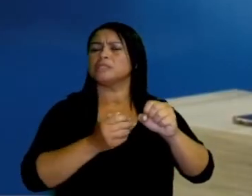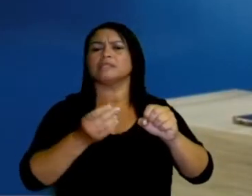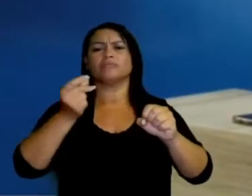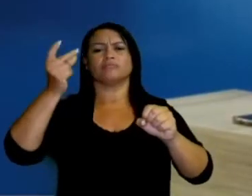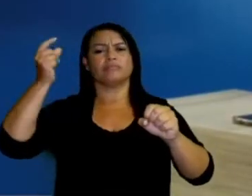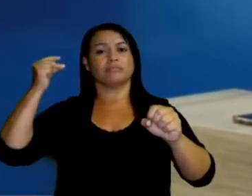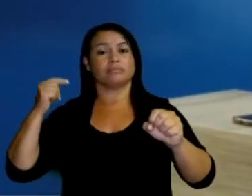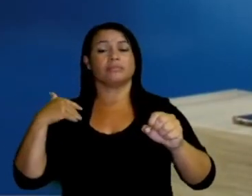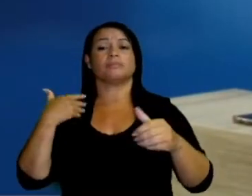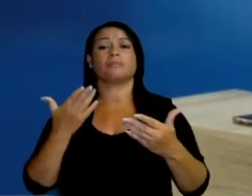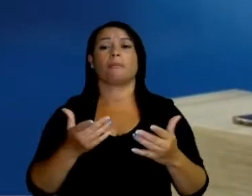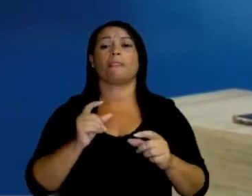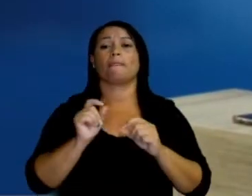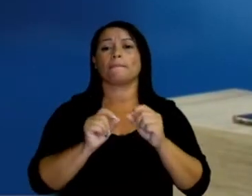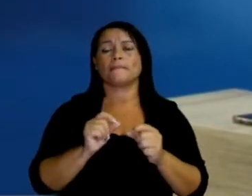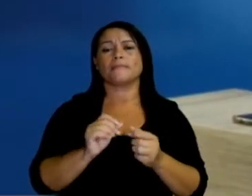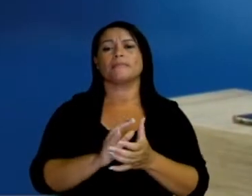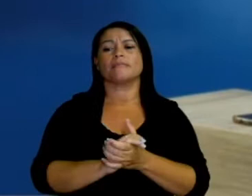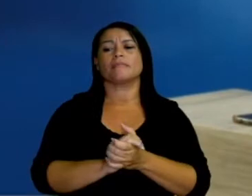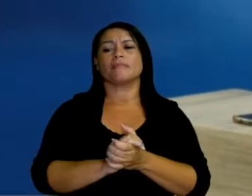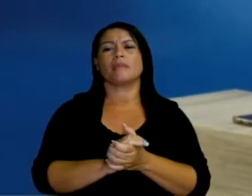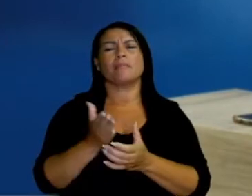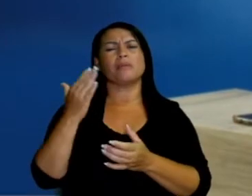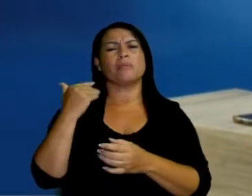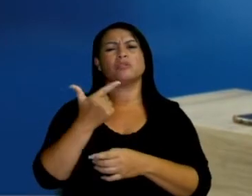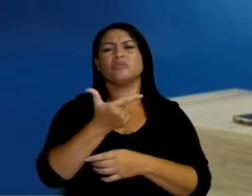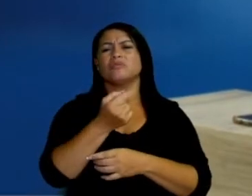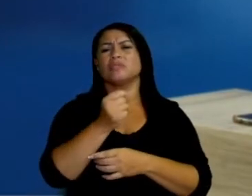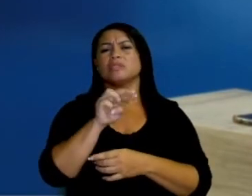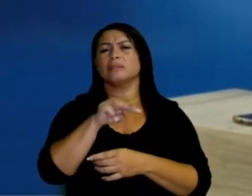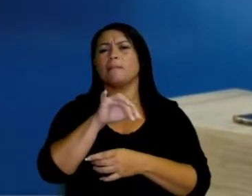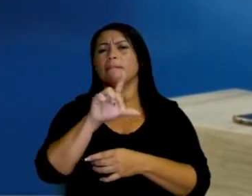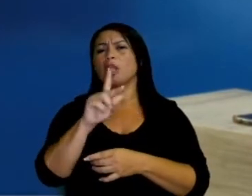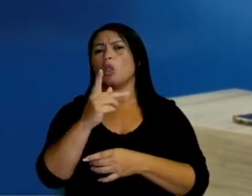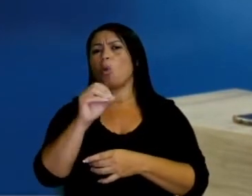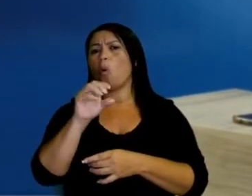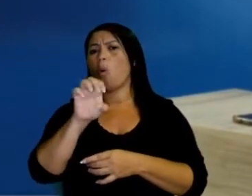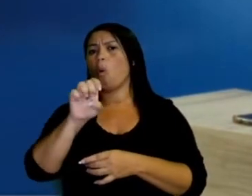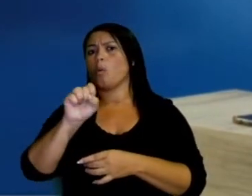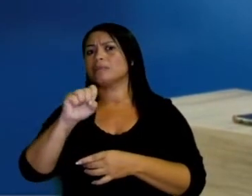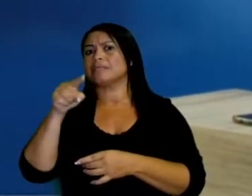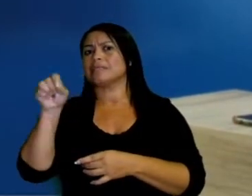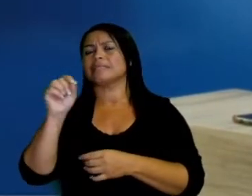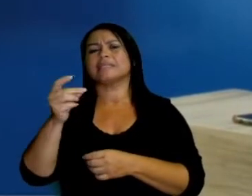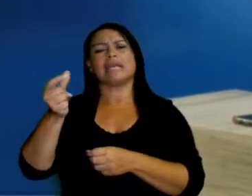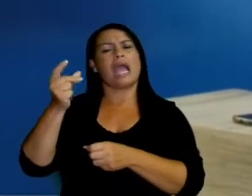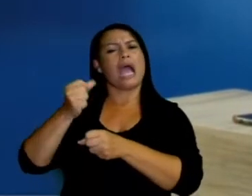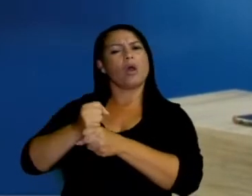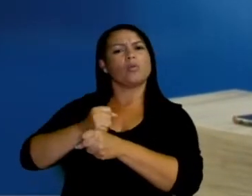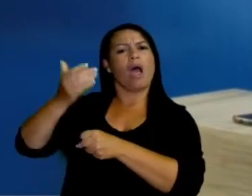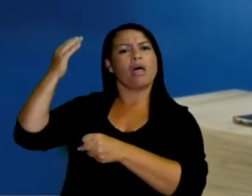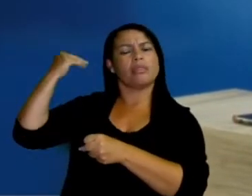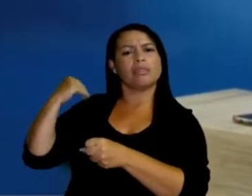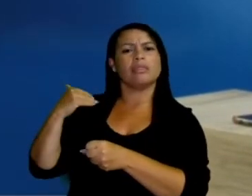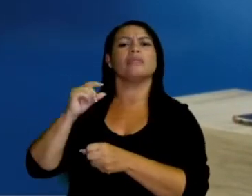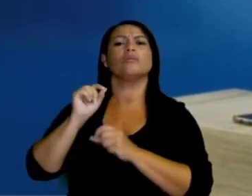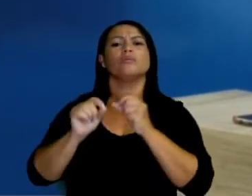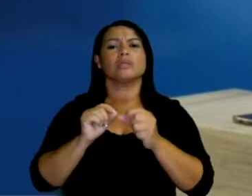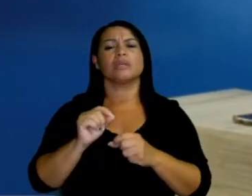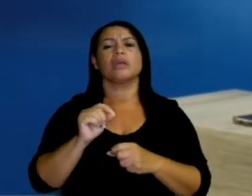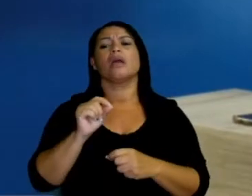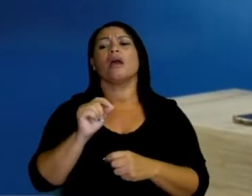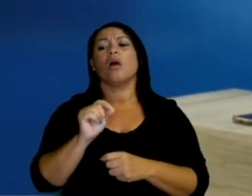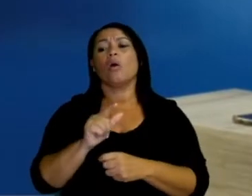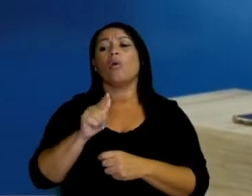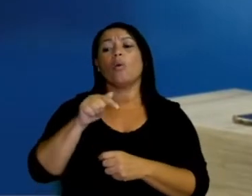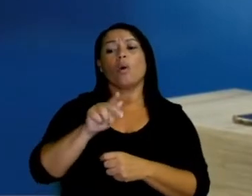tá? Então, há mais de 200 milhões de anos atrás, o nosso país estava inserido numa coisa maior chamada Gondwana, e esse Gondwana,